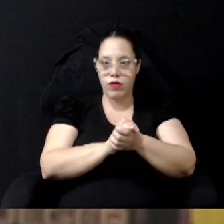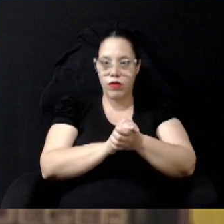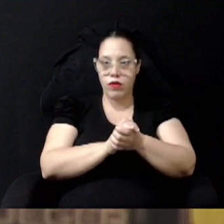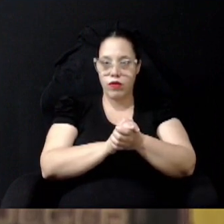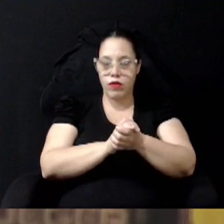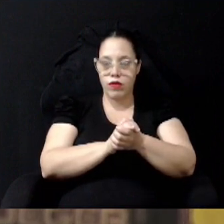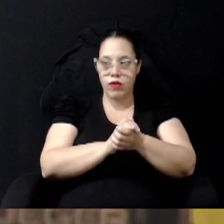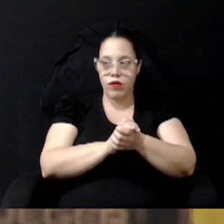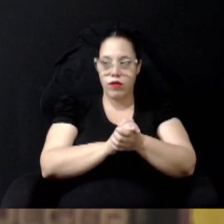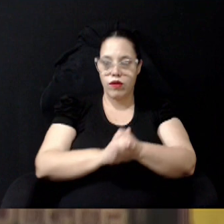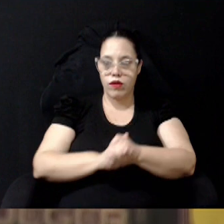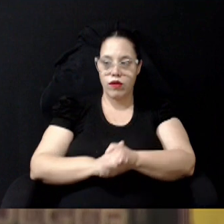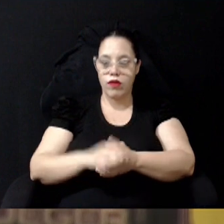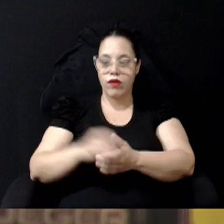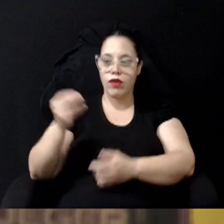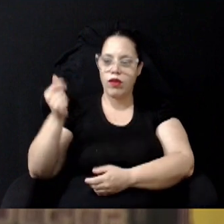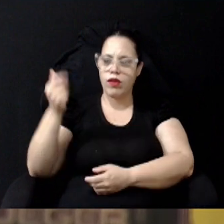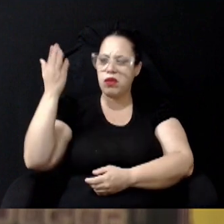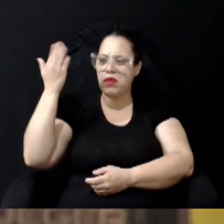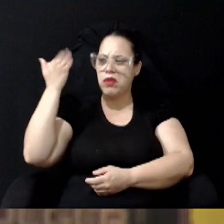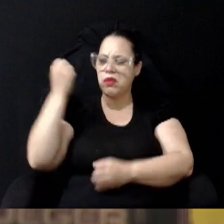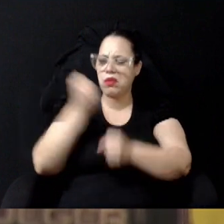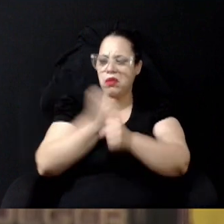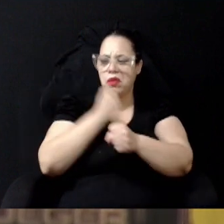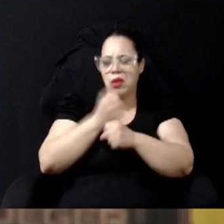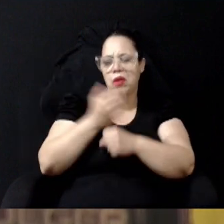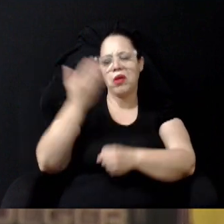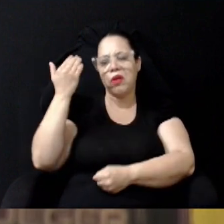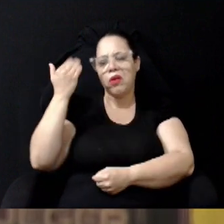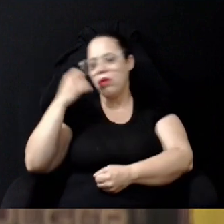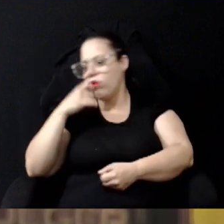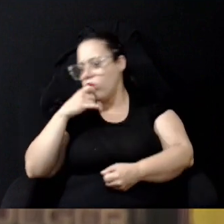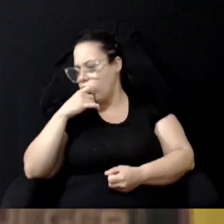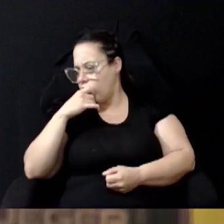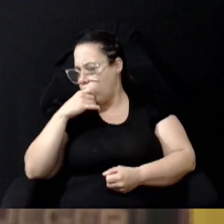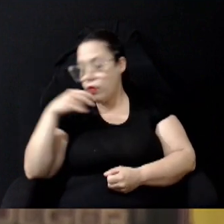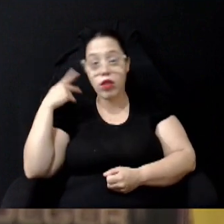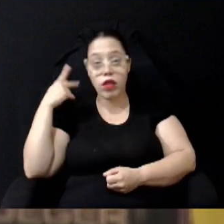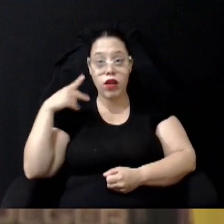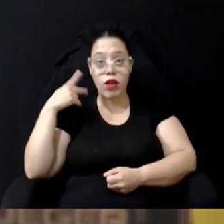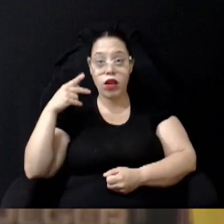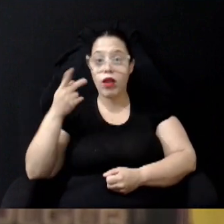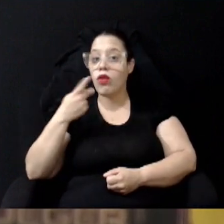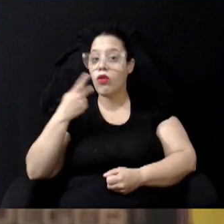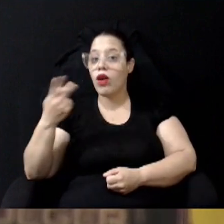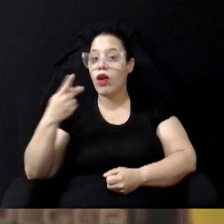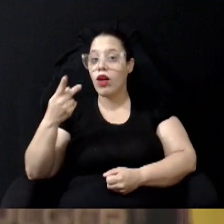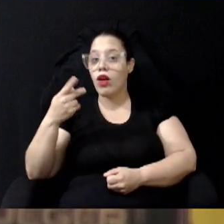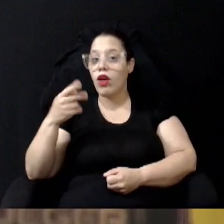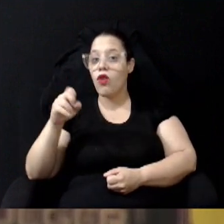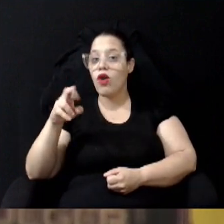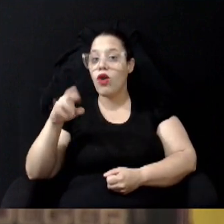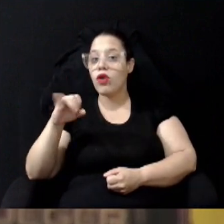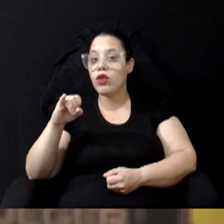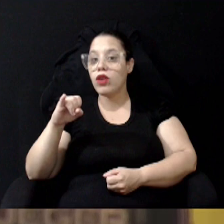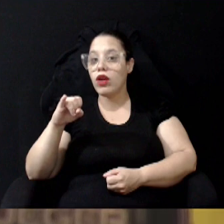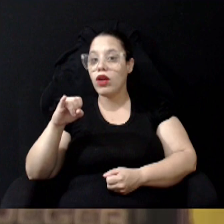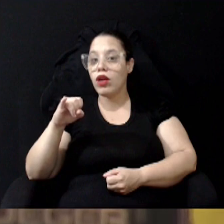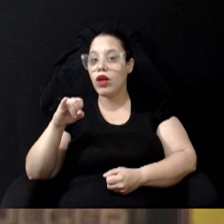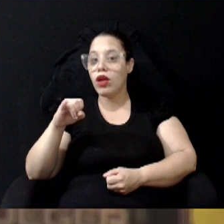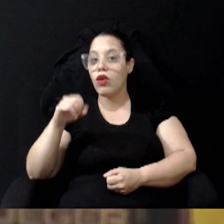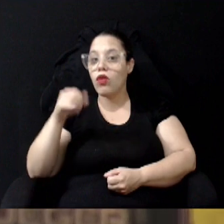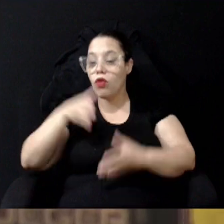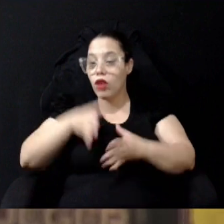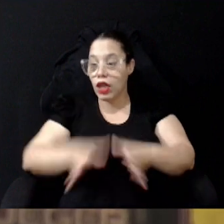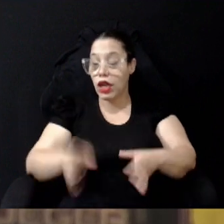Há um tempo atrás, alguns anos atrás, alguns vereadores falaram assim para mim: "Sr. Valdir, o senhor nasceu aqui em Campinas?" "Não."